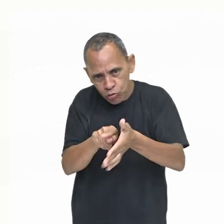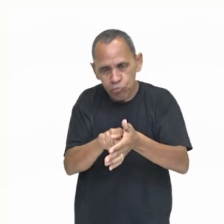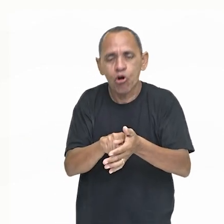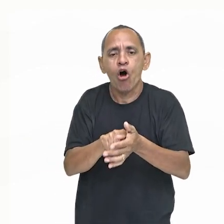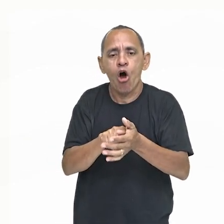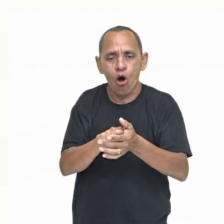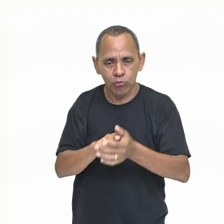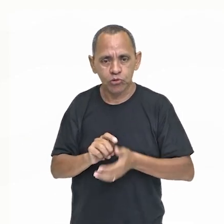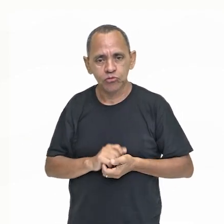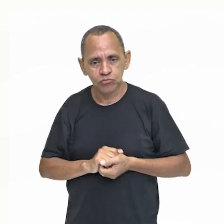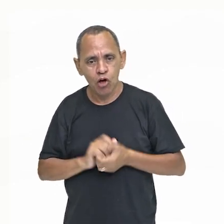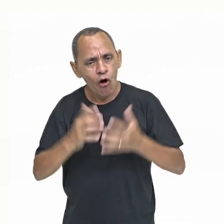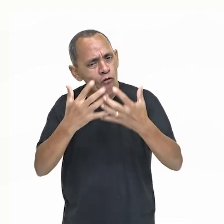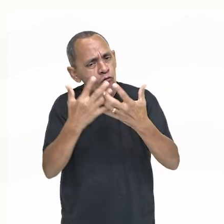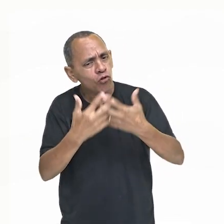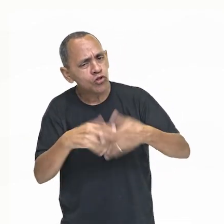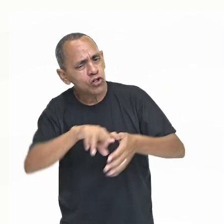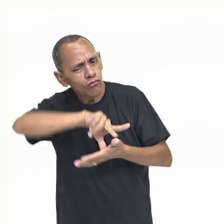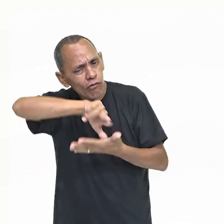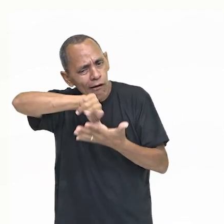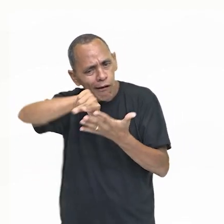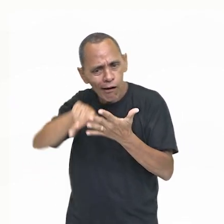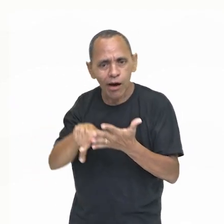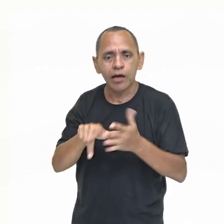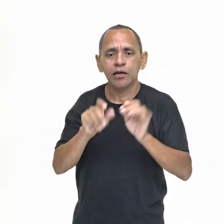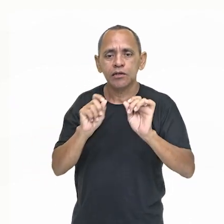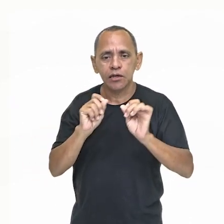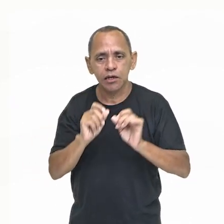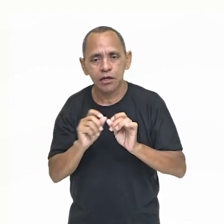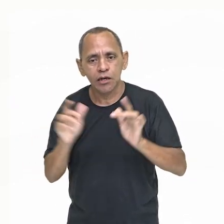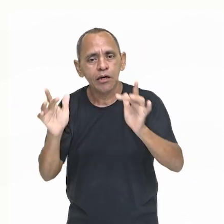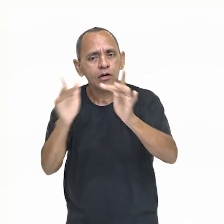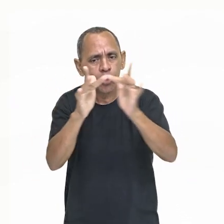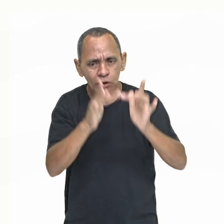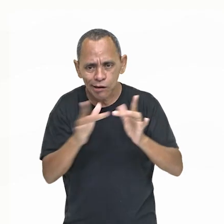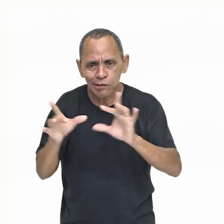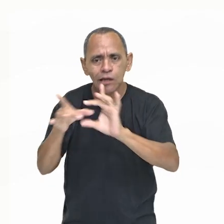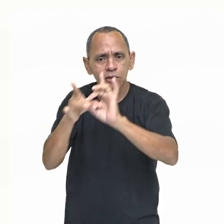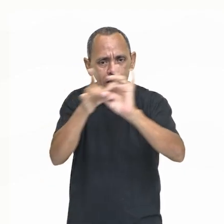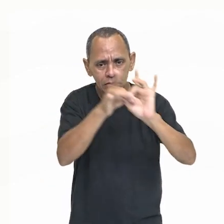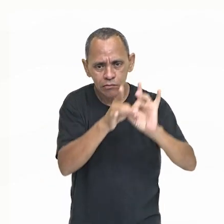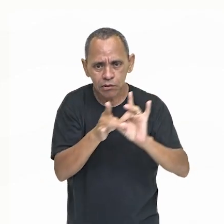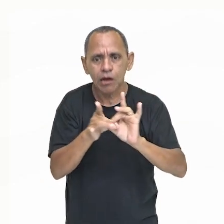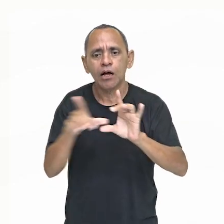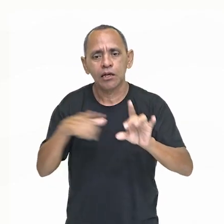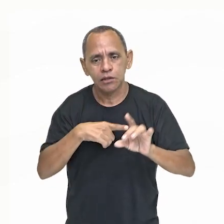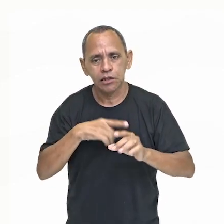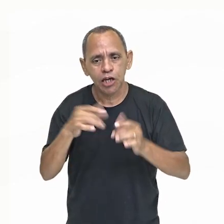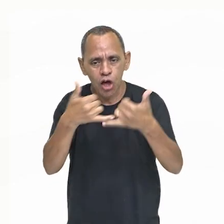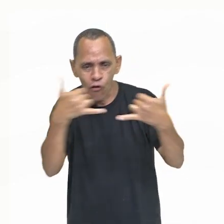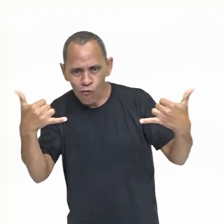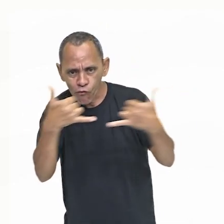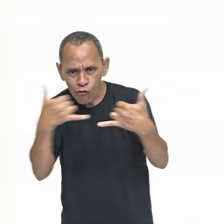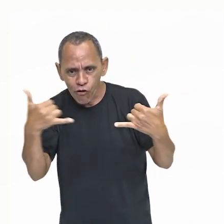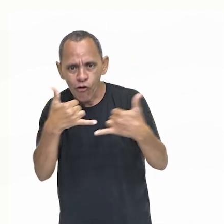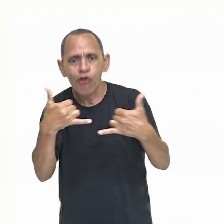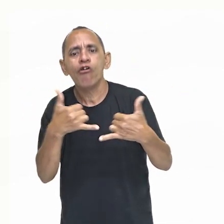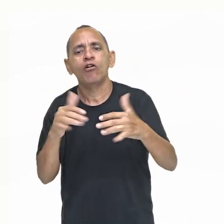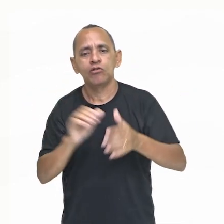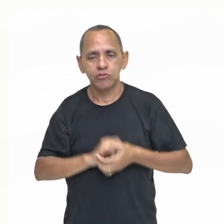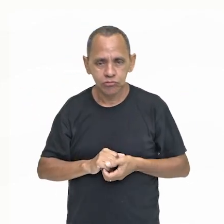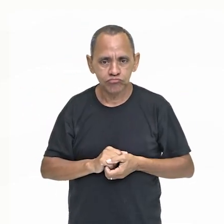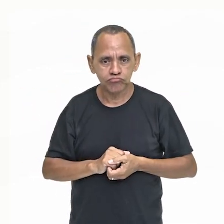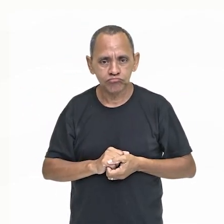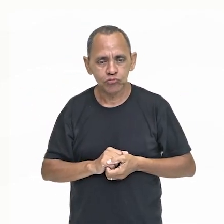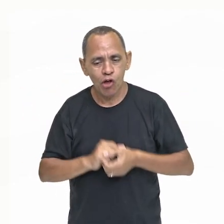funções diversas, os quais são conectados por meio de fios condutores e ligados em uma